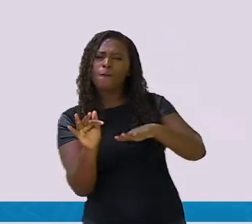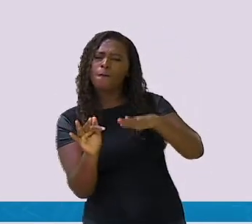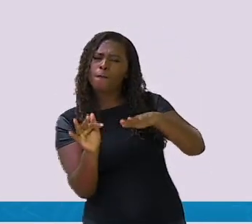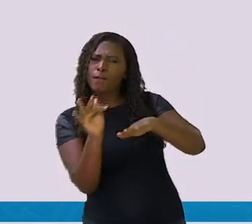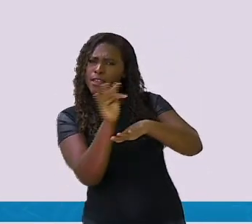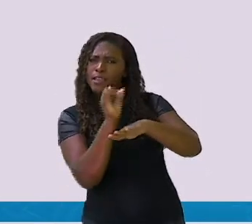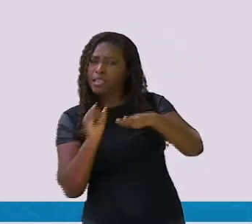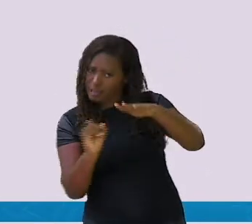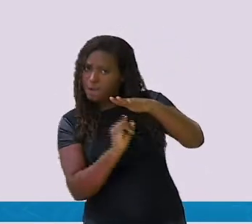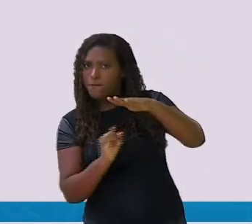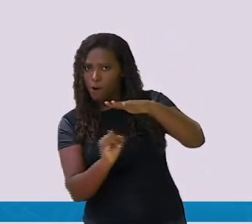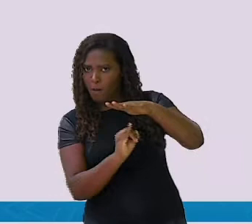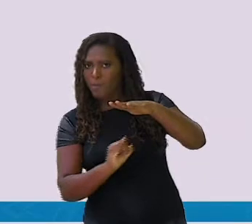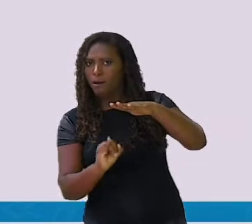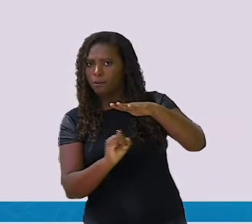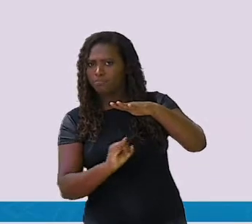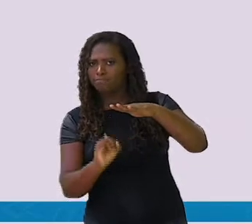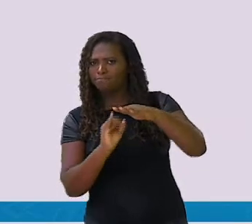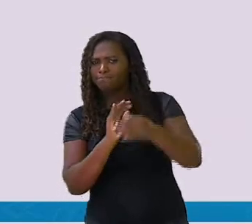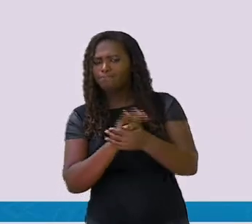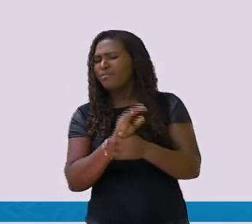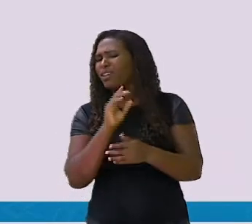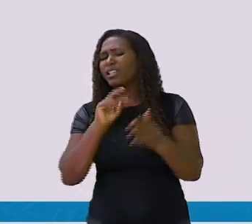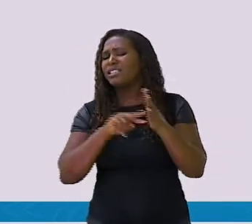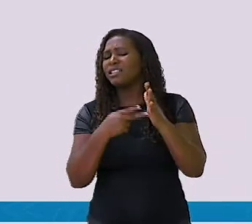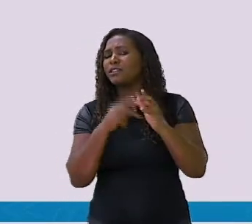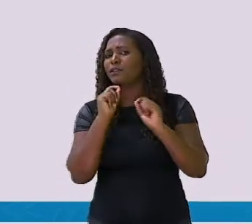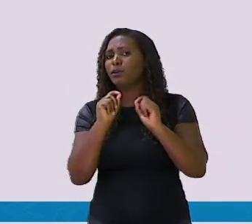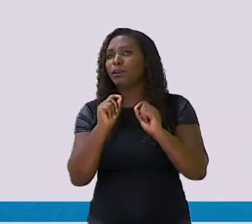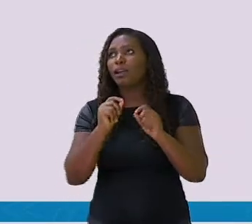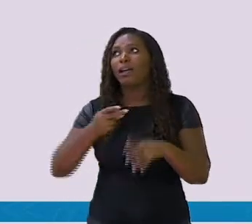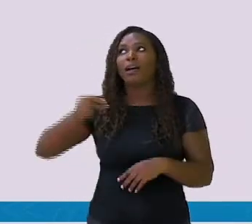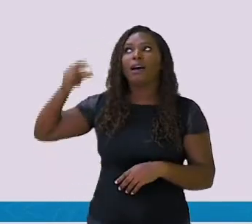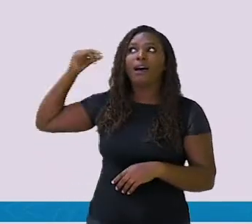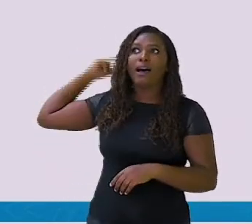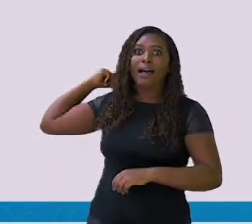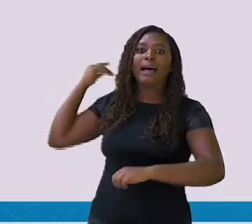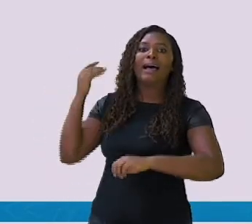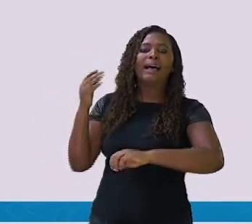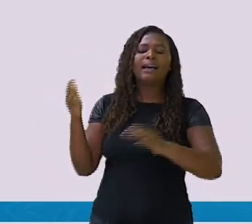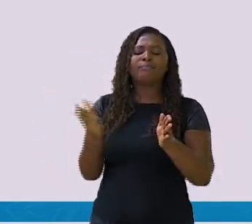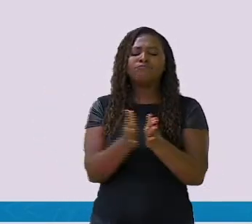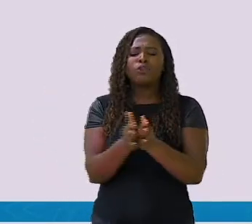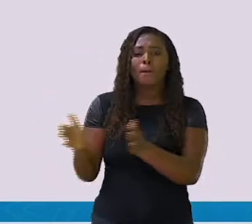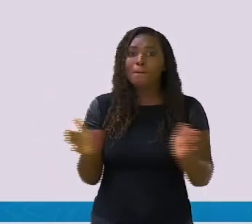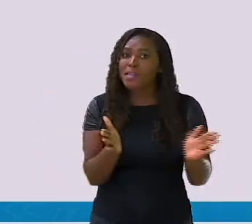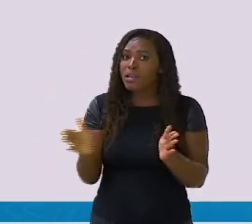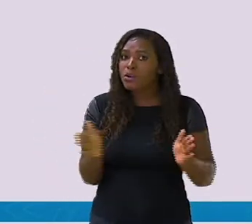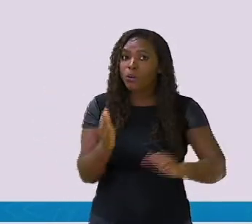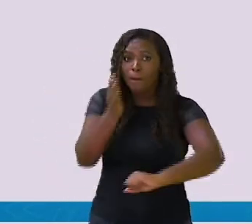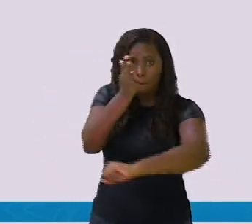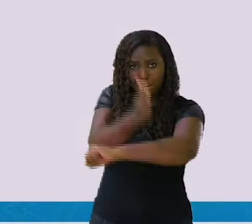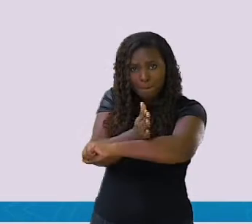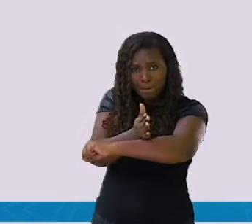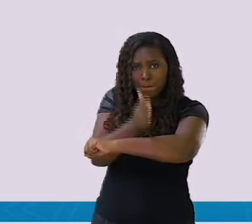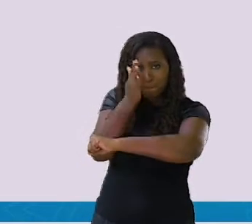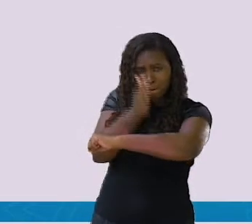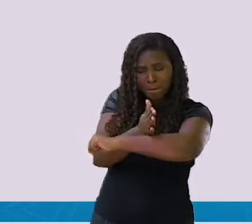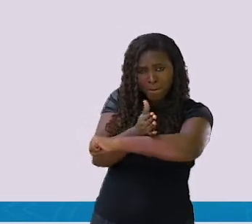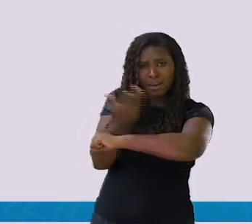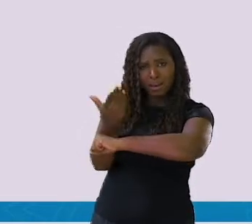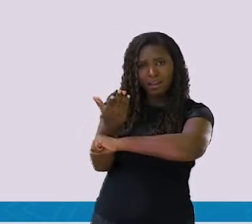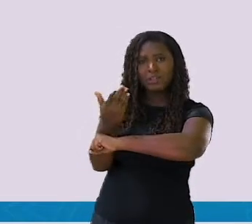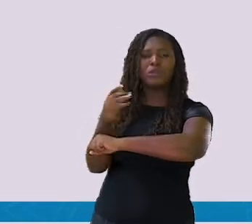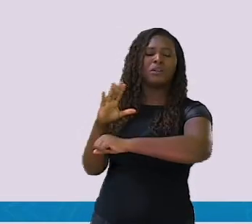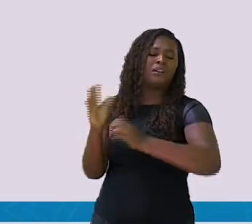nos tempos primitivos, que nós já falamos aqui um pouco sobre essas questões de tempos, né, de épocas. Então, em